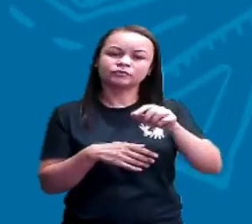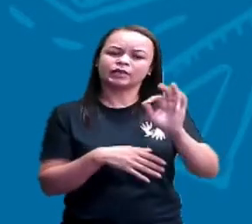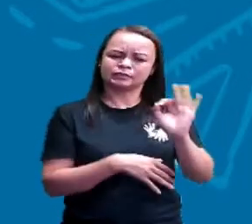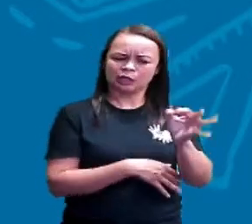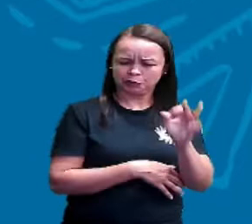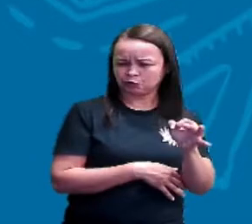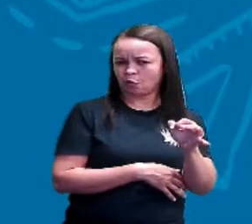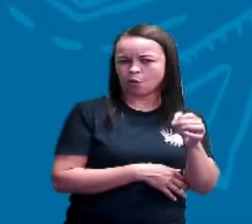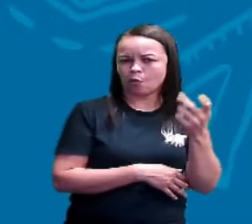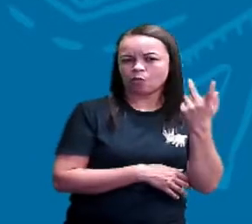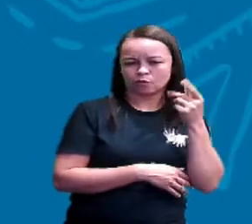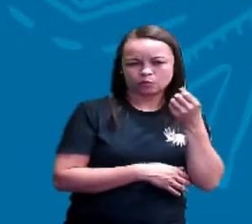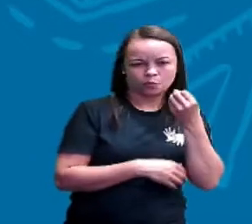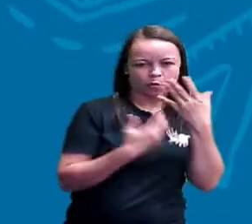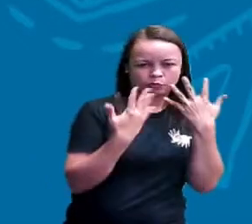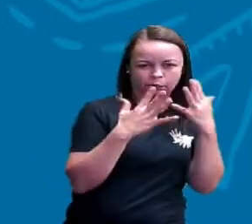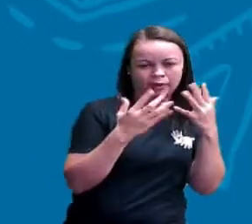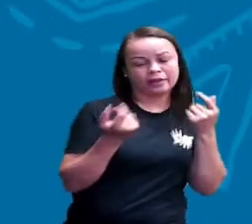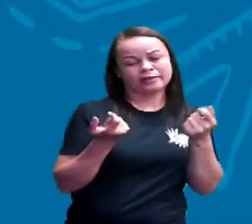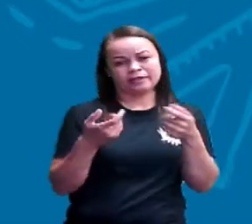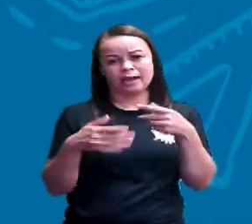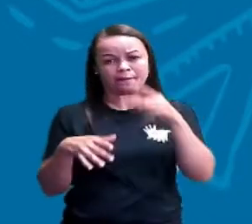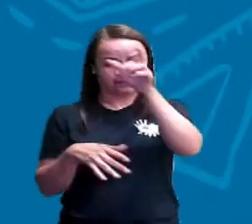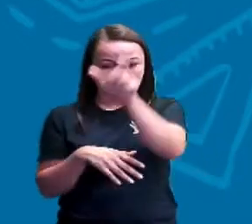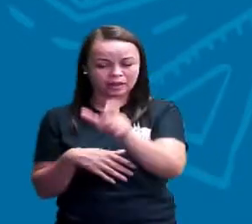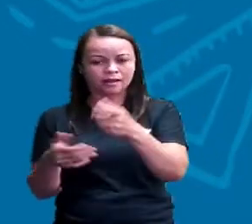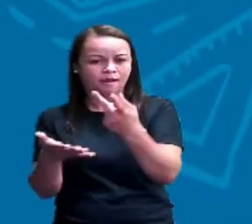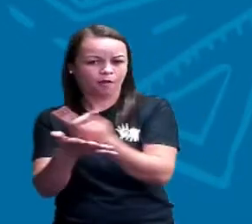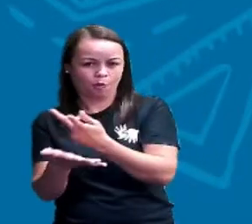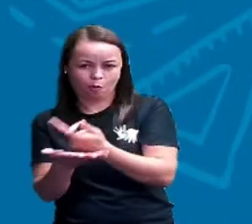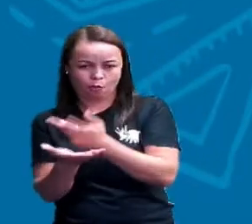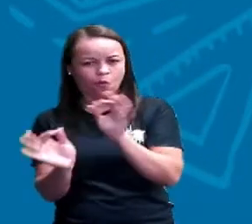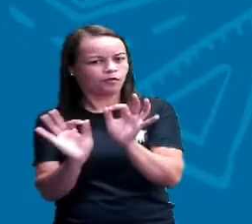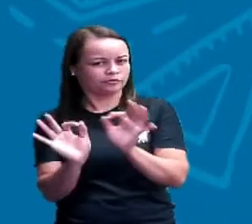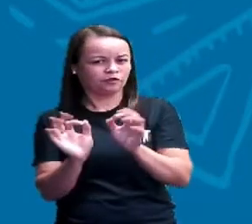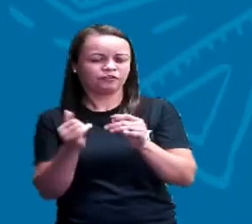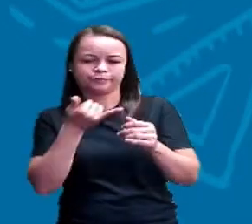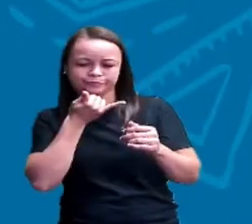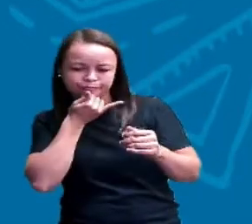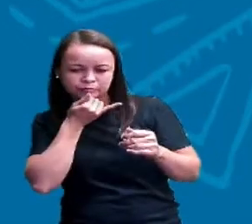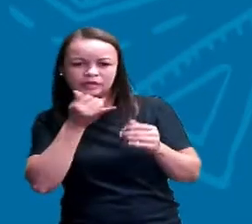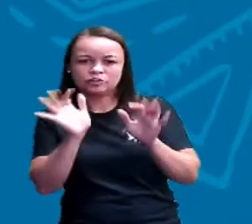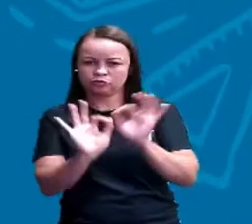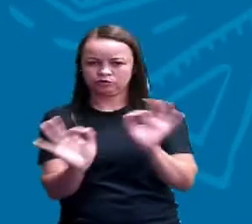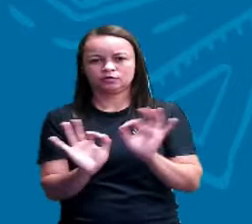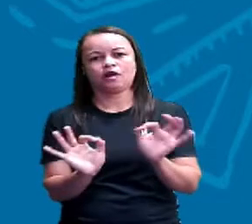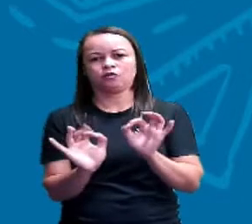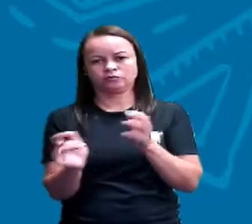precisa ficar triste, tá certo? Que a gente aprende assim, errando, acertando.